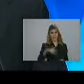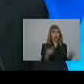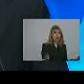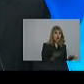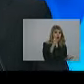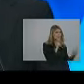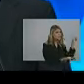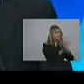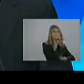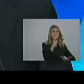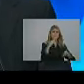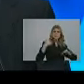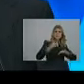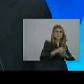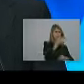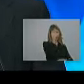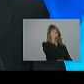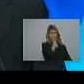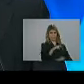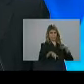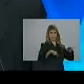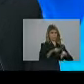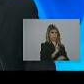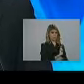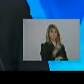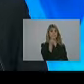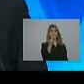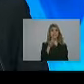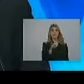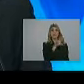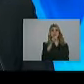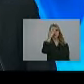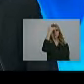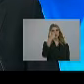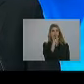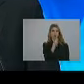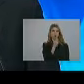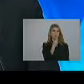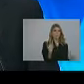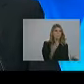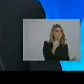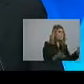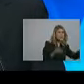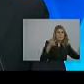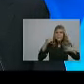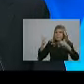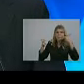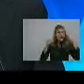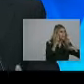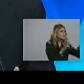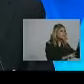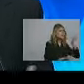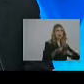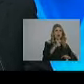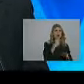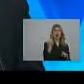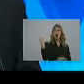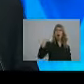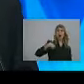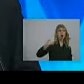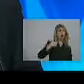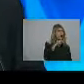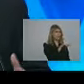temos um efetivo na Guarda Municipal de 7.500 homens, que recebem ordem da Prefeitura para ter um foco